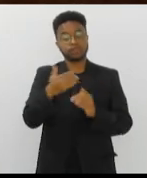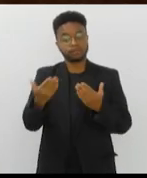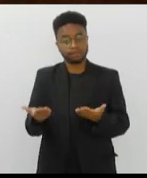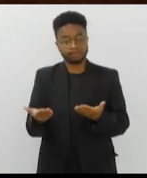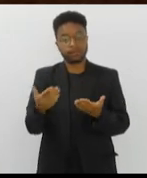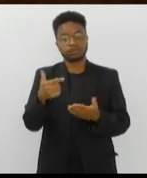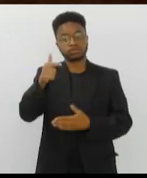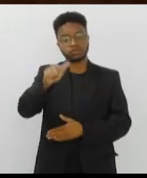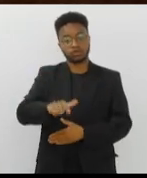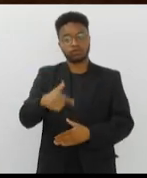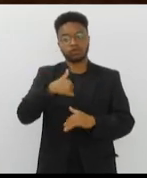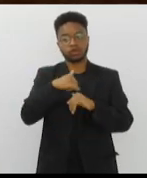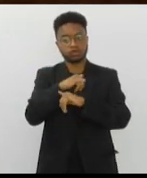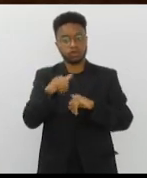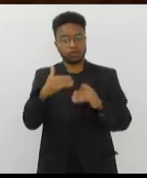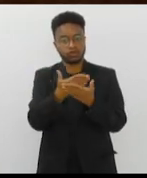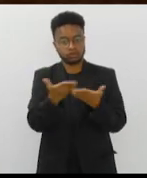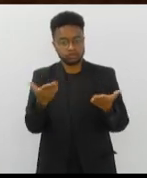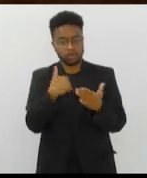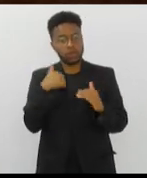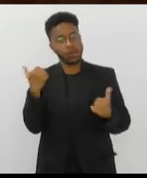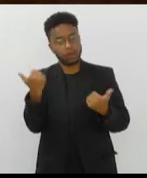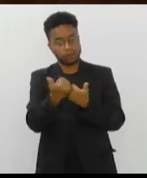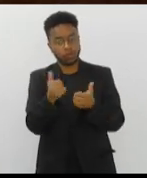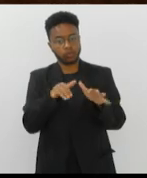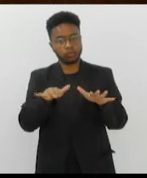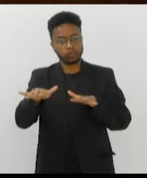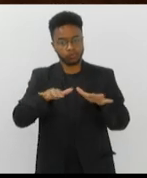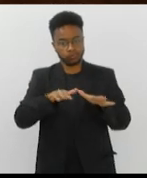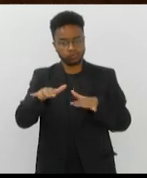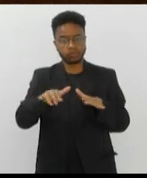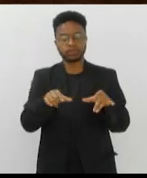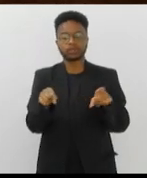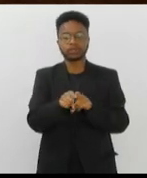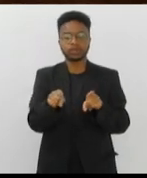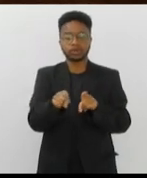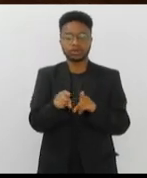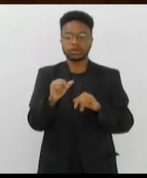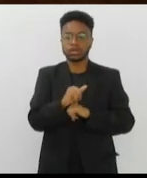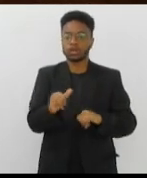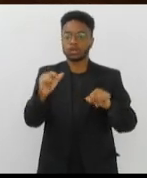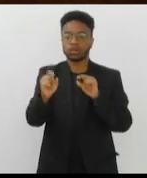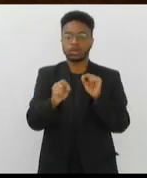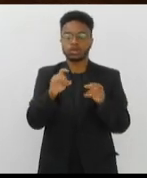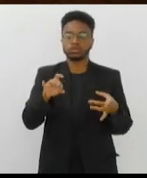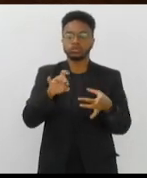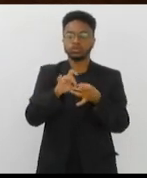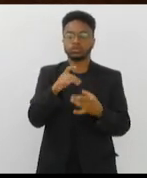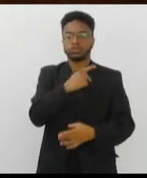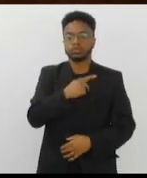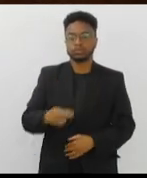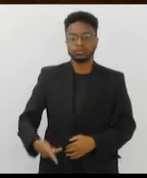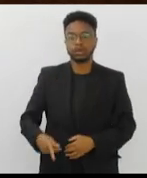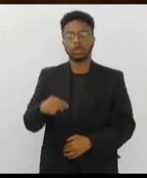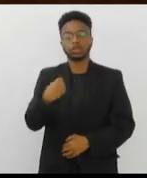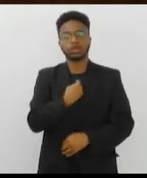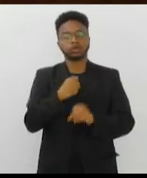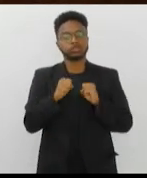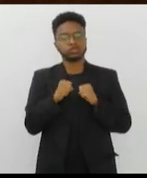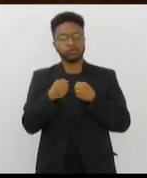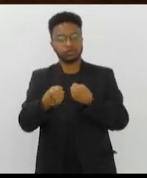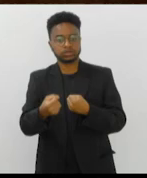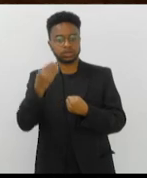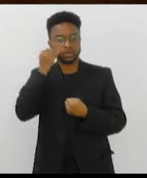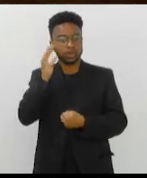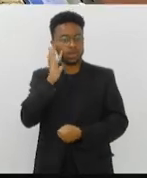aqui a minha nota de apoio ao movimento de vocês e de que, juntamente com o presidente dessa casa, faremos todos os esforços para resolver